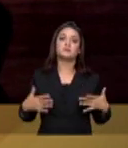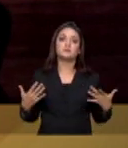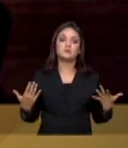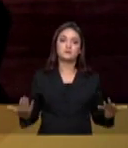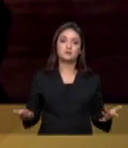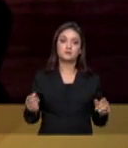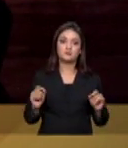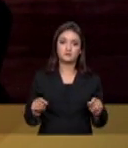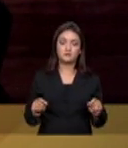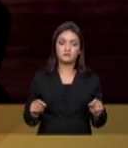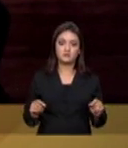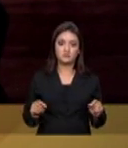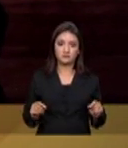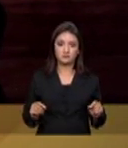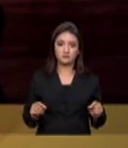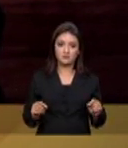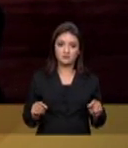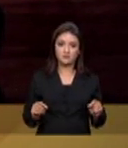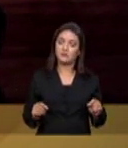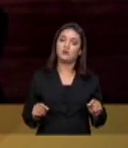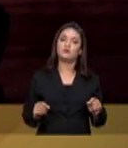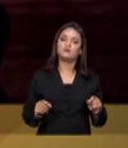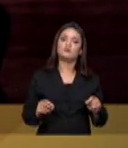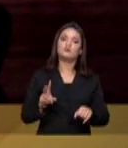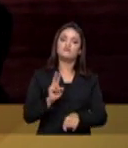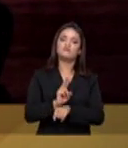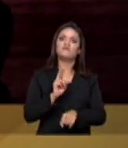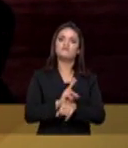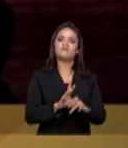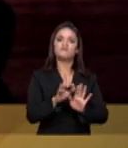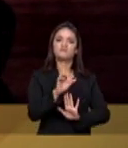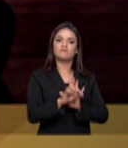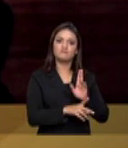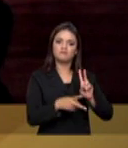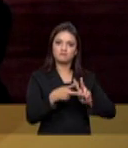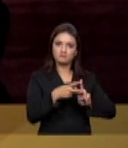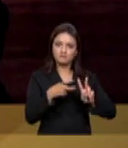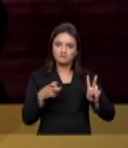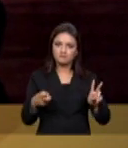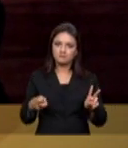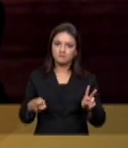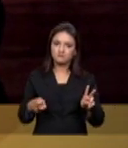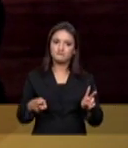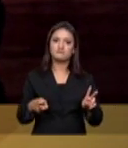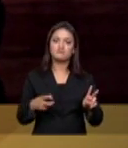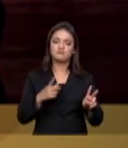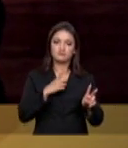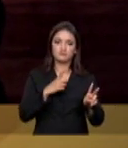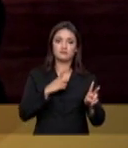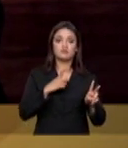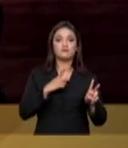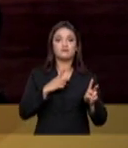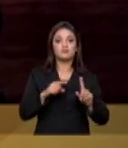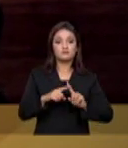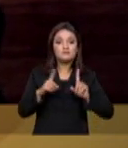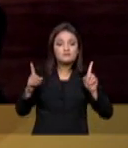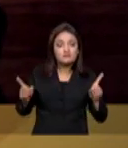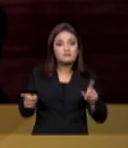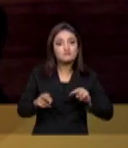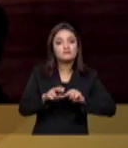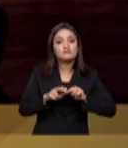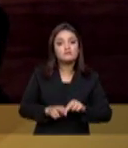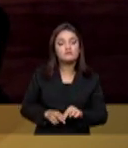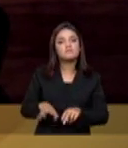lugar tutela funcional dos direitos possessórios indígenas da se Considerando o modo de vida típico